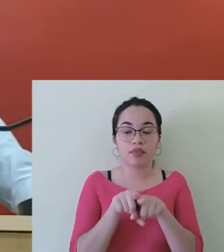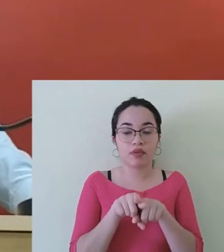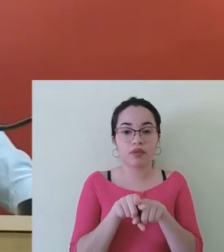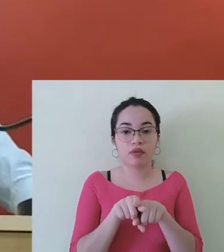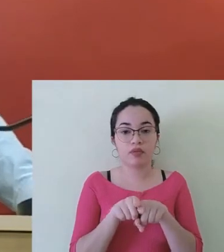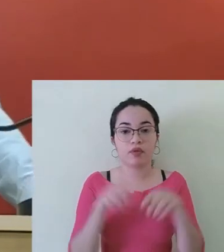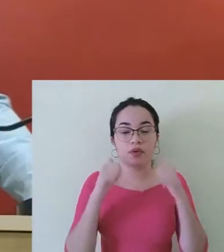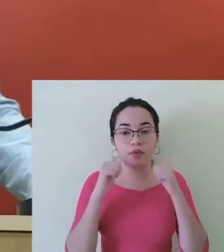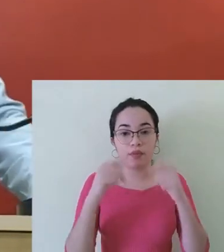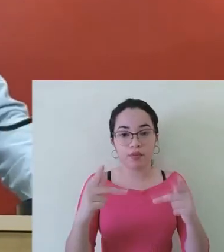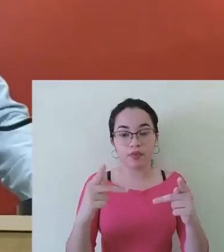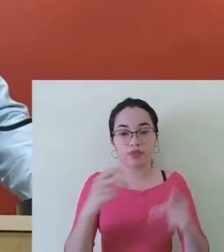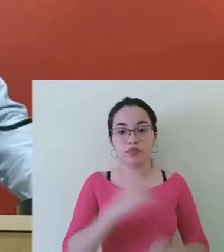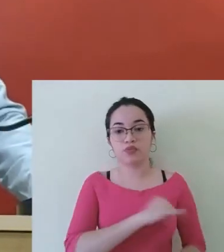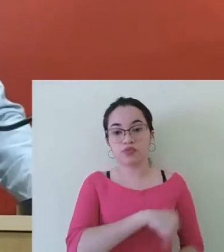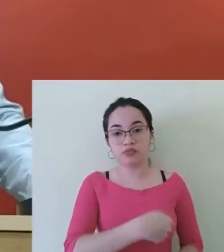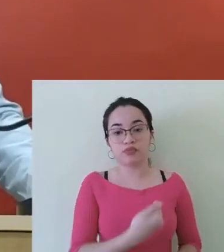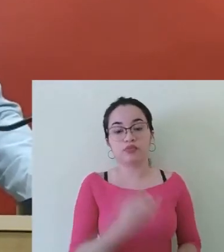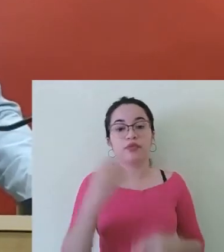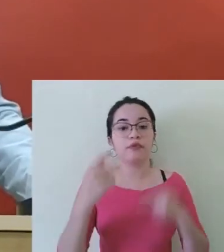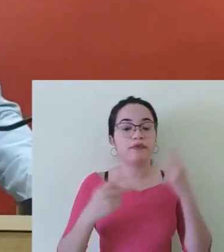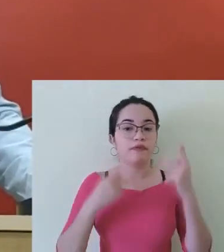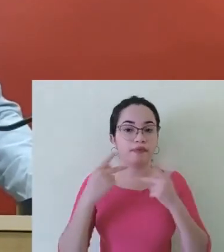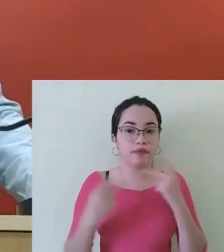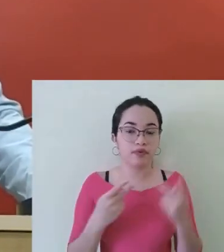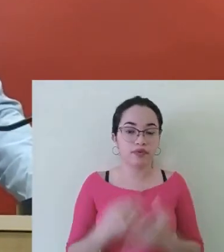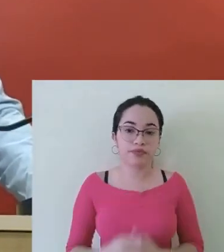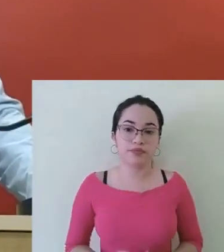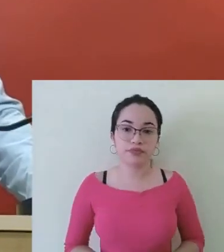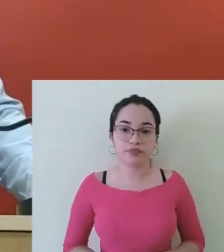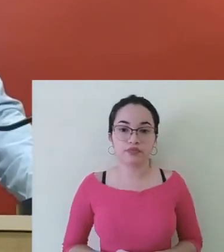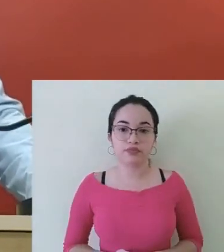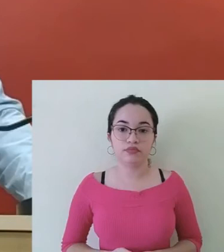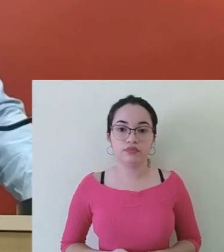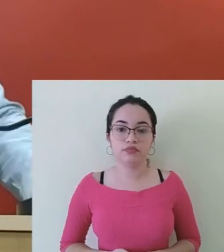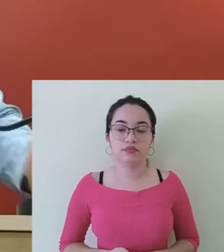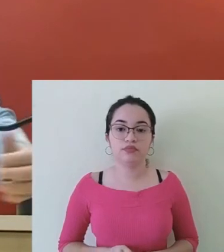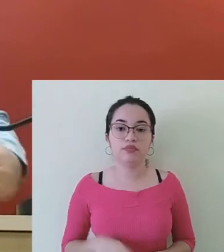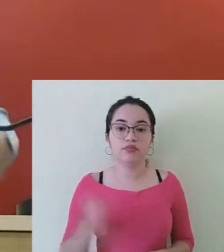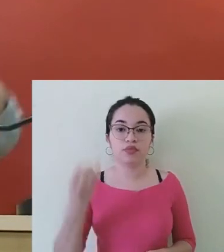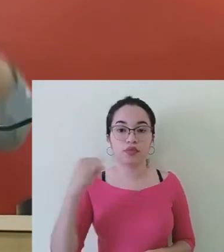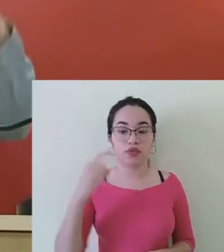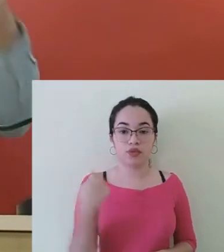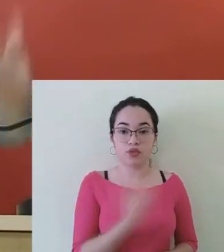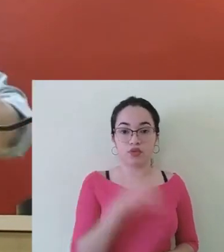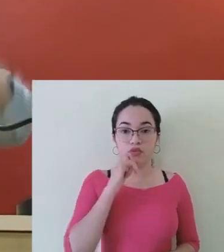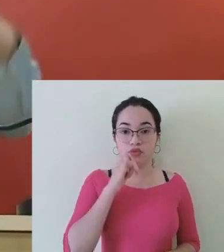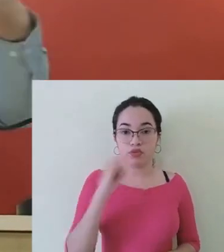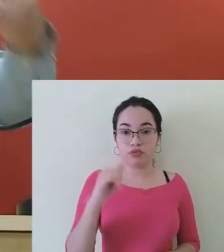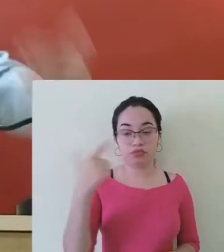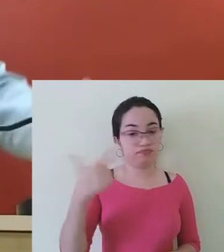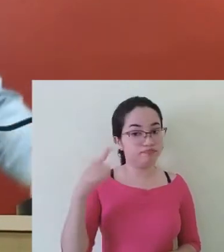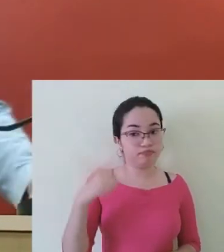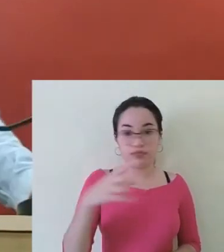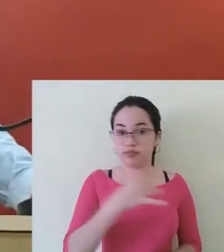o apóstolo João, ele declara que se nós dissermos que